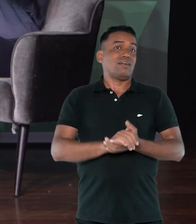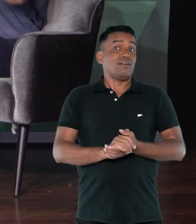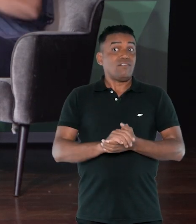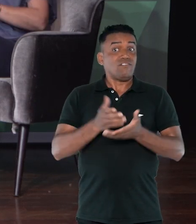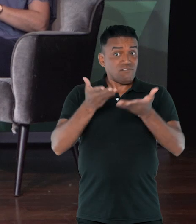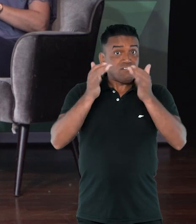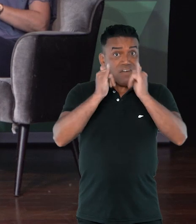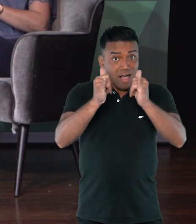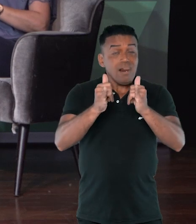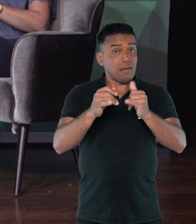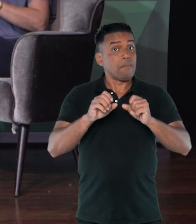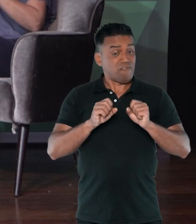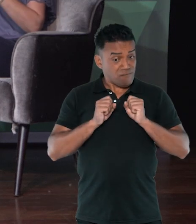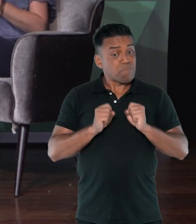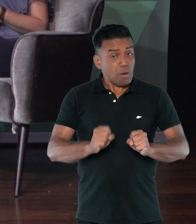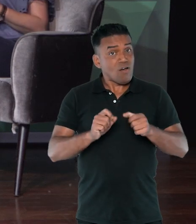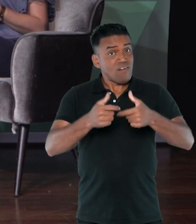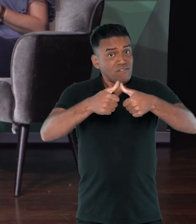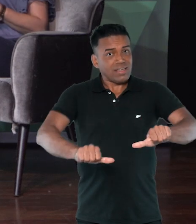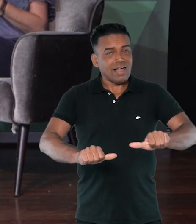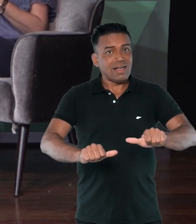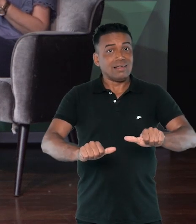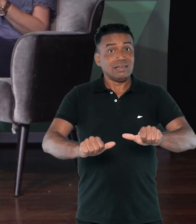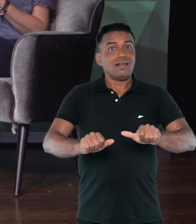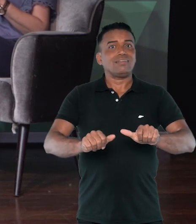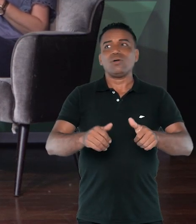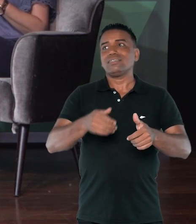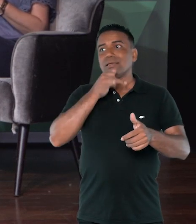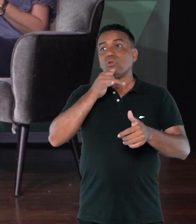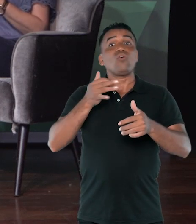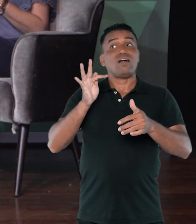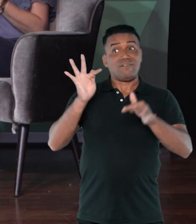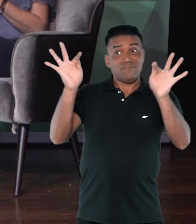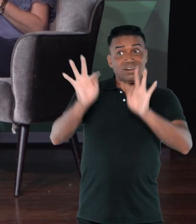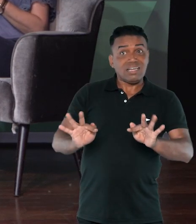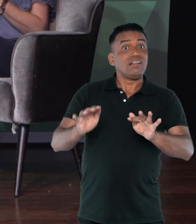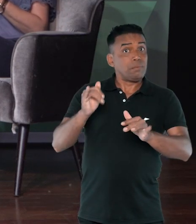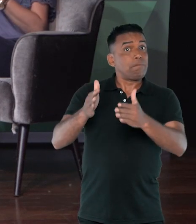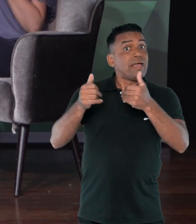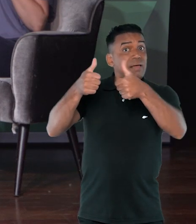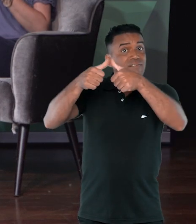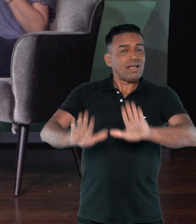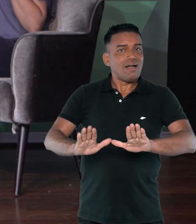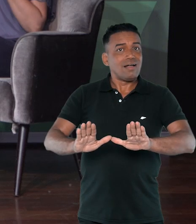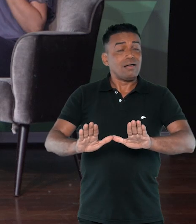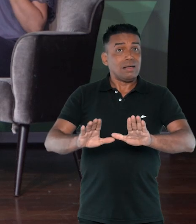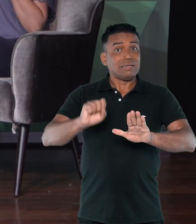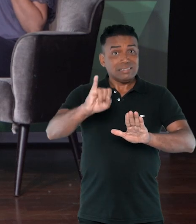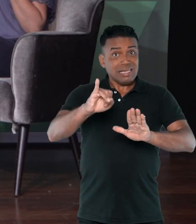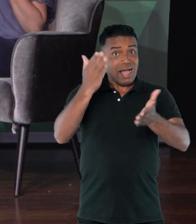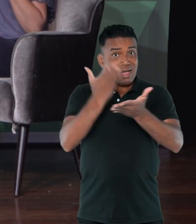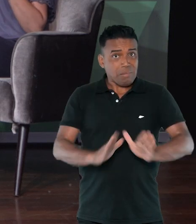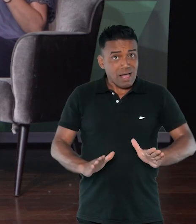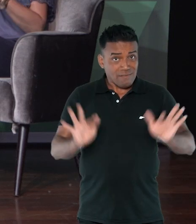assim, diga a felicidade para ficar. Mas se ela for embora, faz parte, né? Mas a felicidade ela é tão